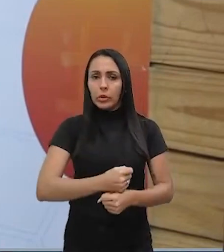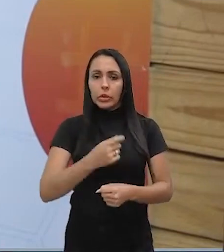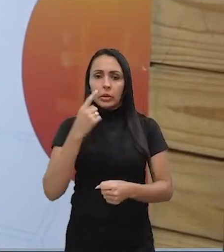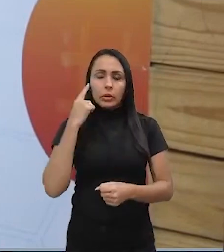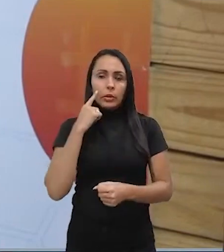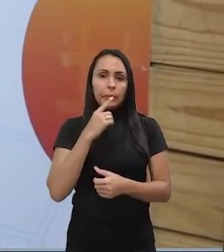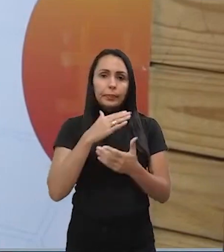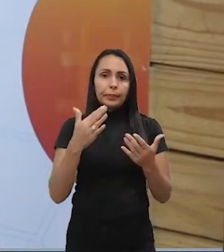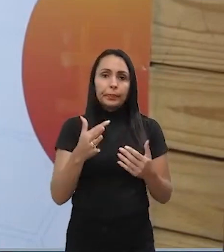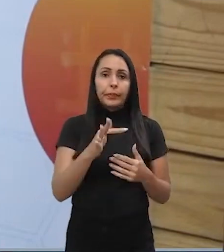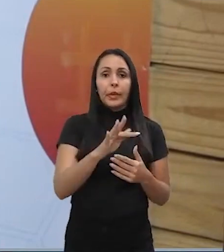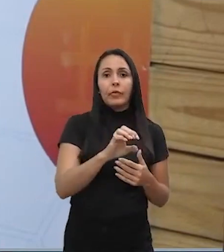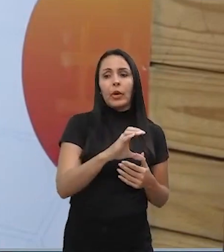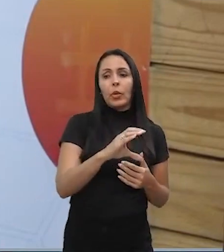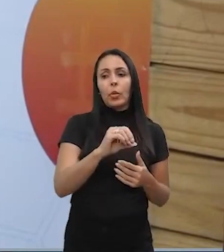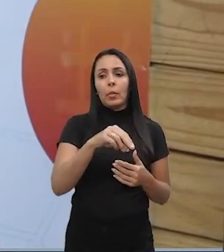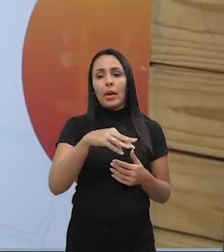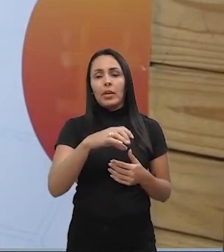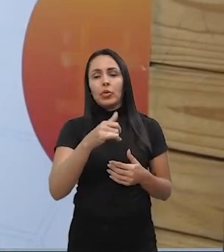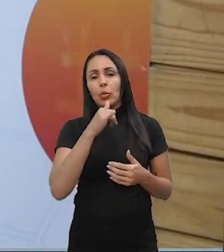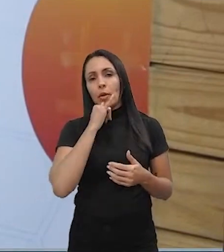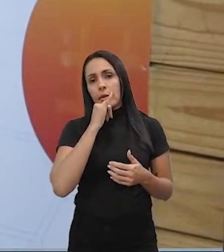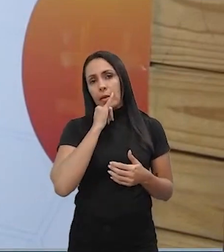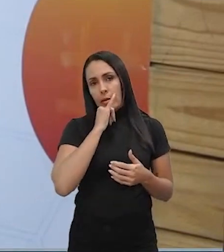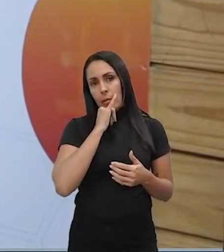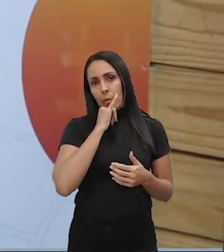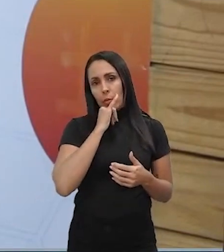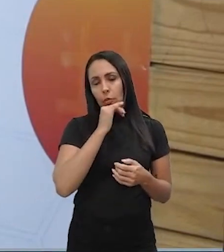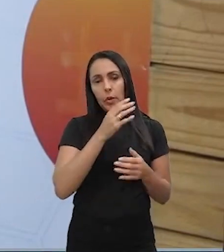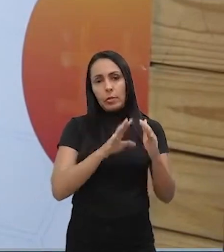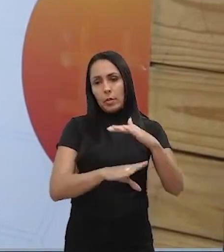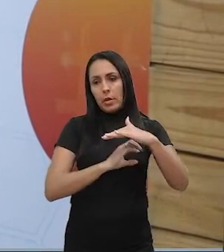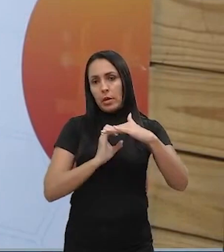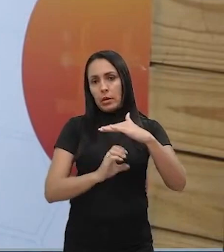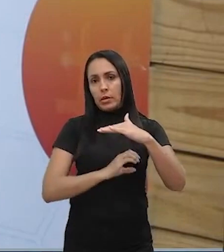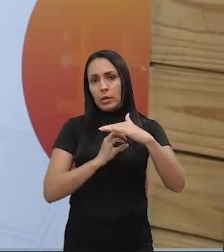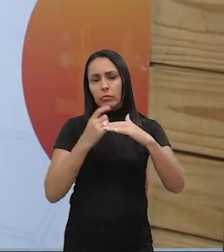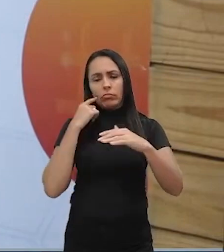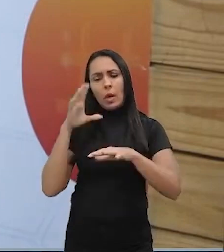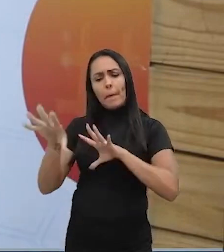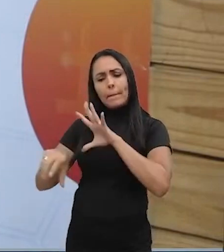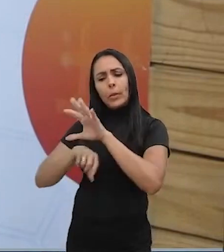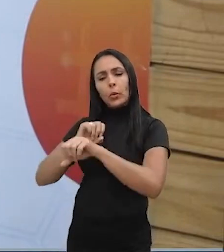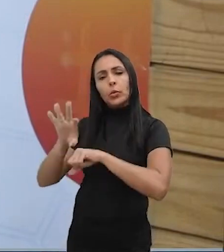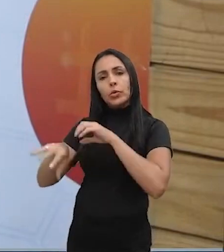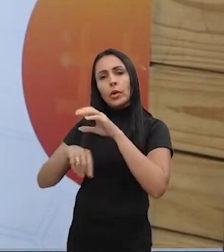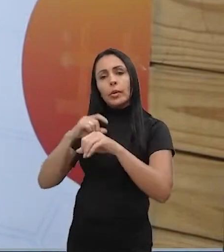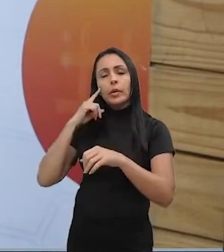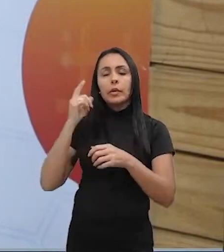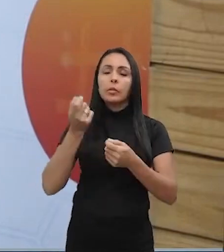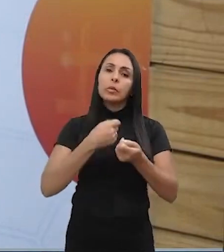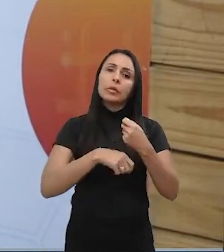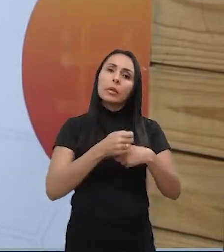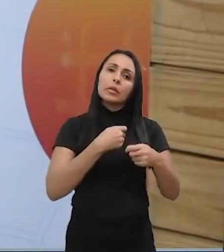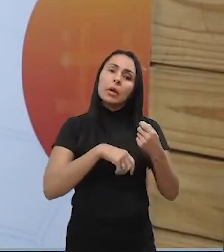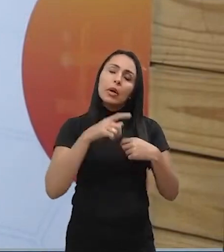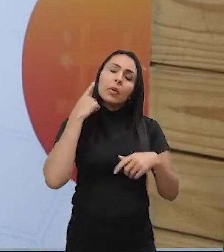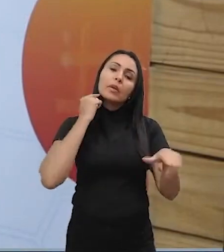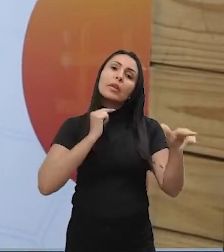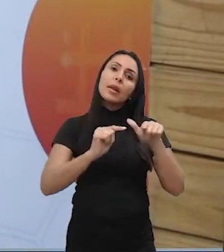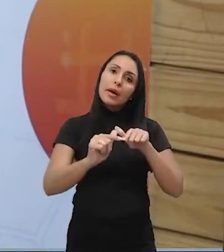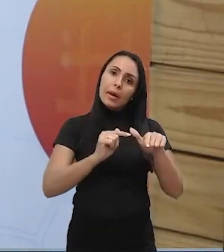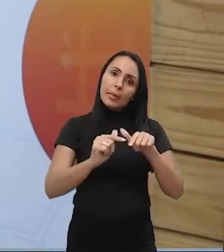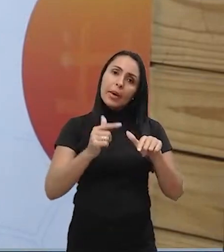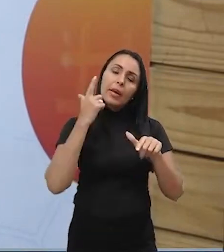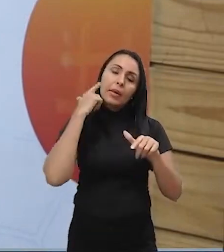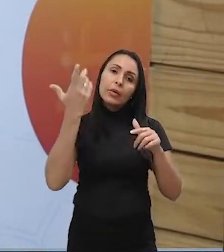a FEComércio, procurar a FEComércio, por exemplo, e empresas que buscam a administração, que trabalham a